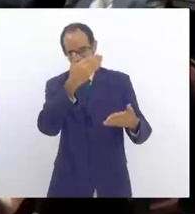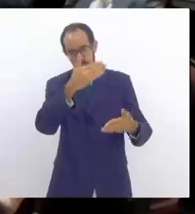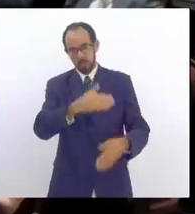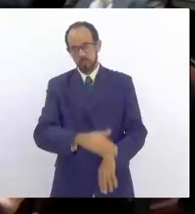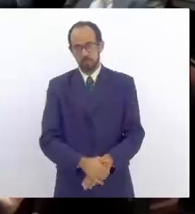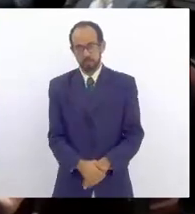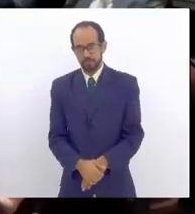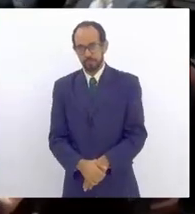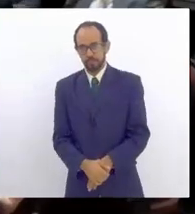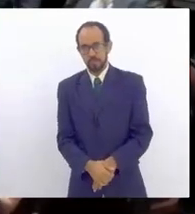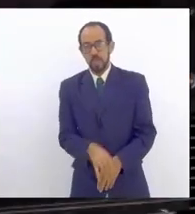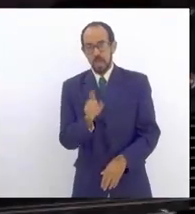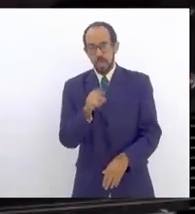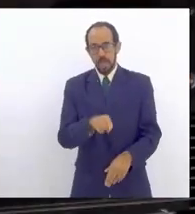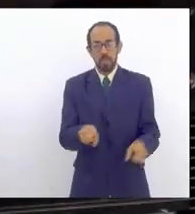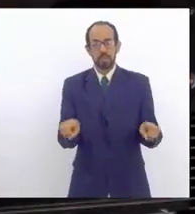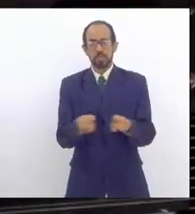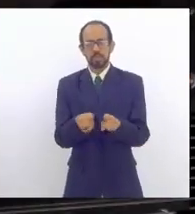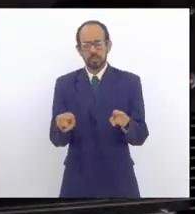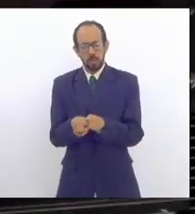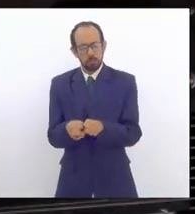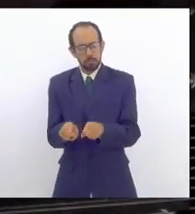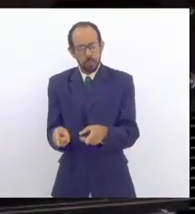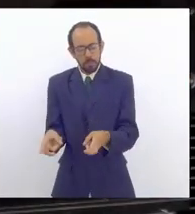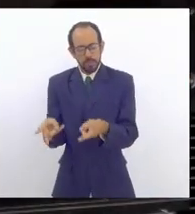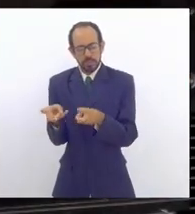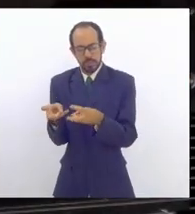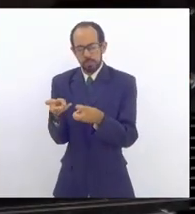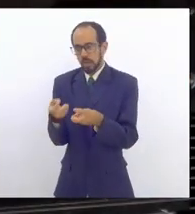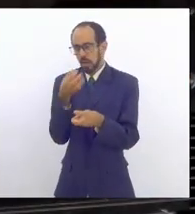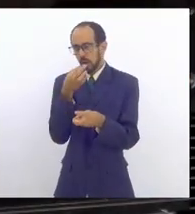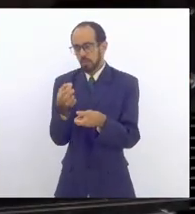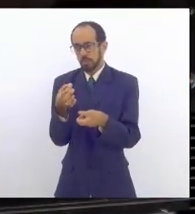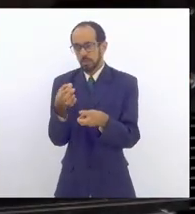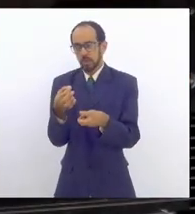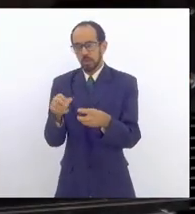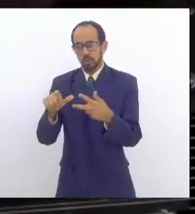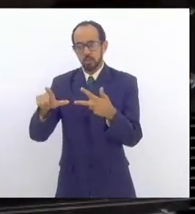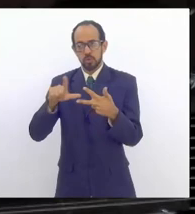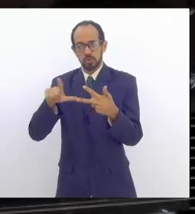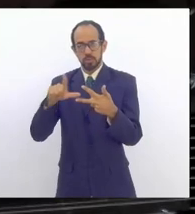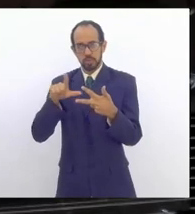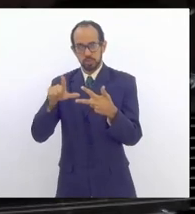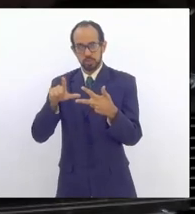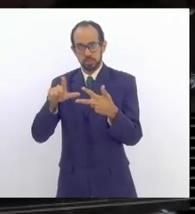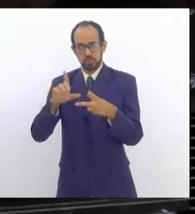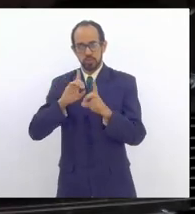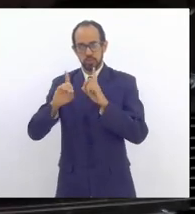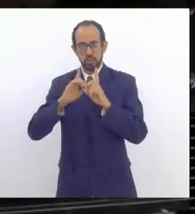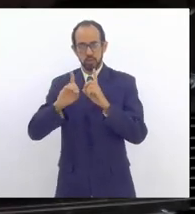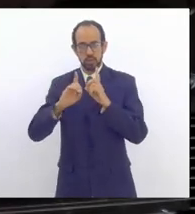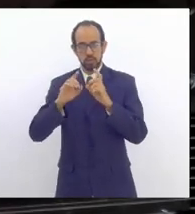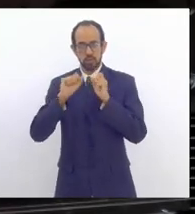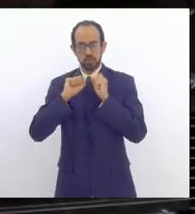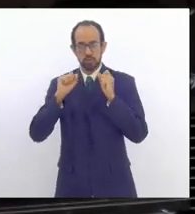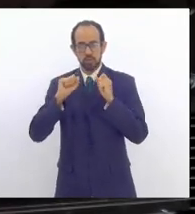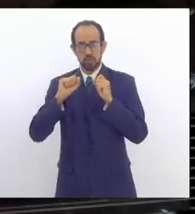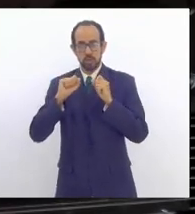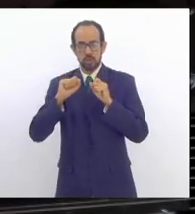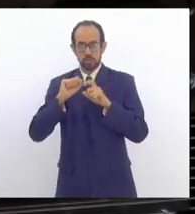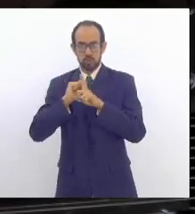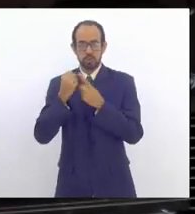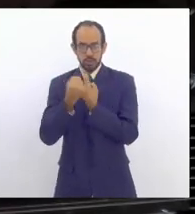Ouvindo o Legislativo e Judiciário, dialogando com a sociedade, que entramos em 2023